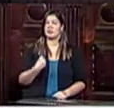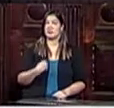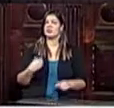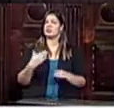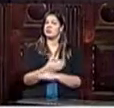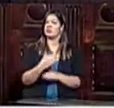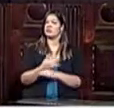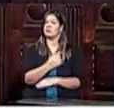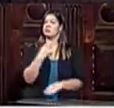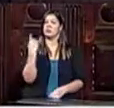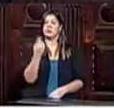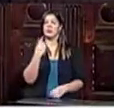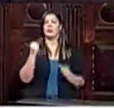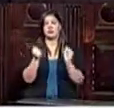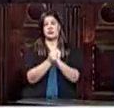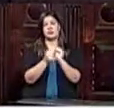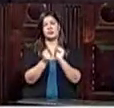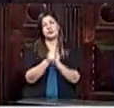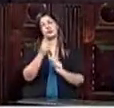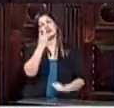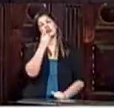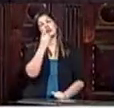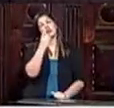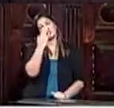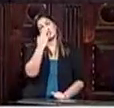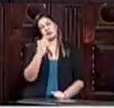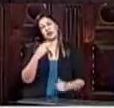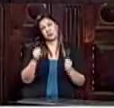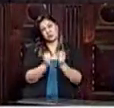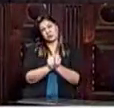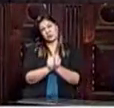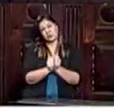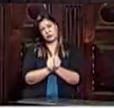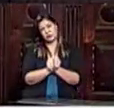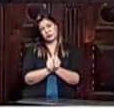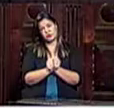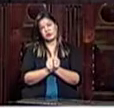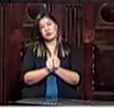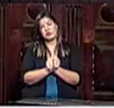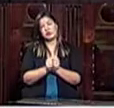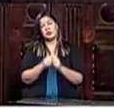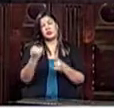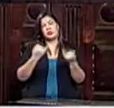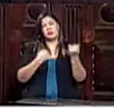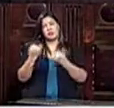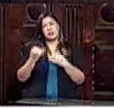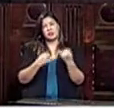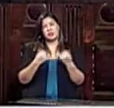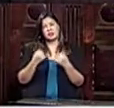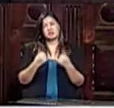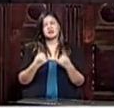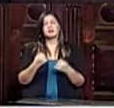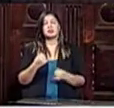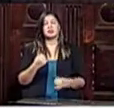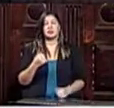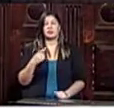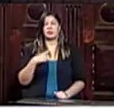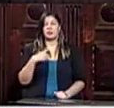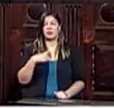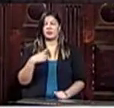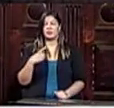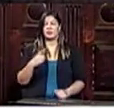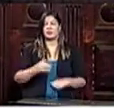de todos nós, deputados, nesta frente parlamentar. A informação continua sendo a arma mais eficaz